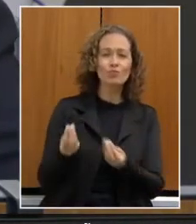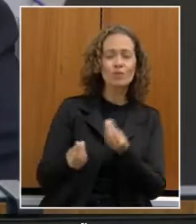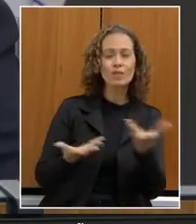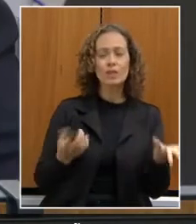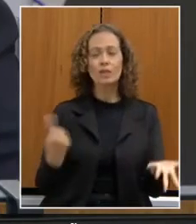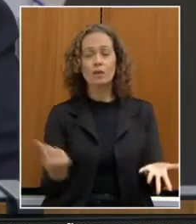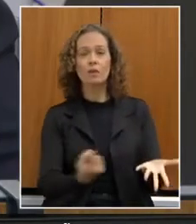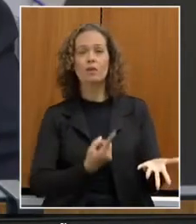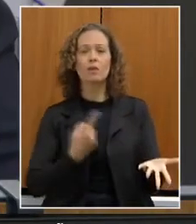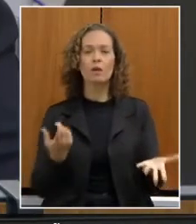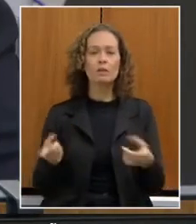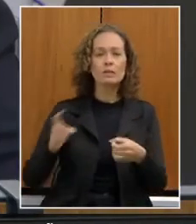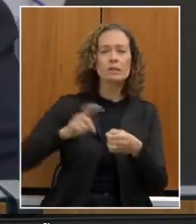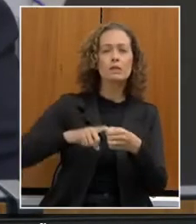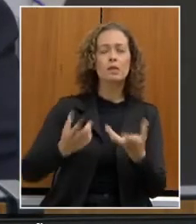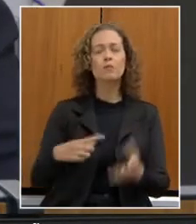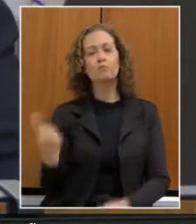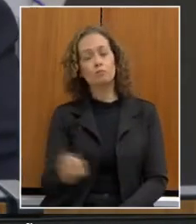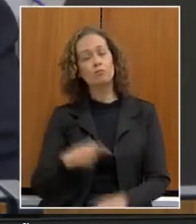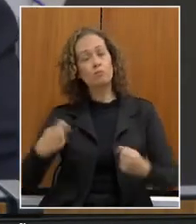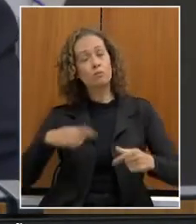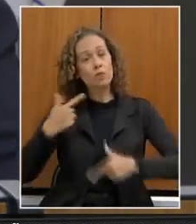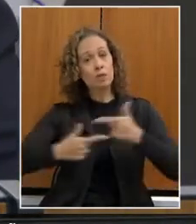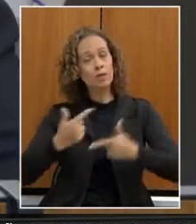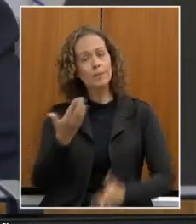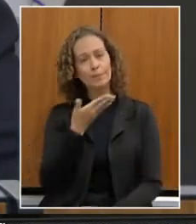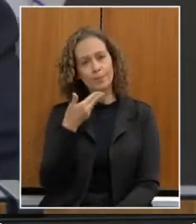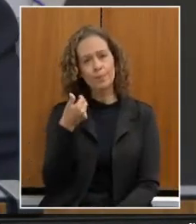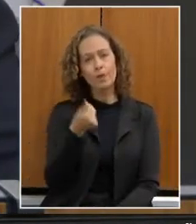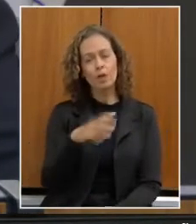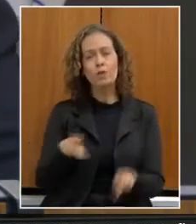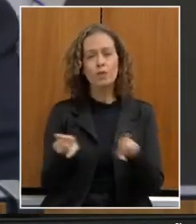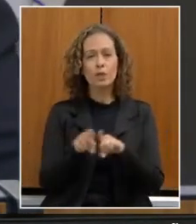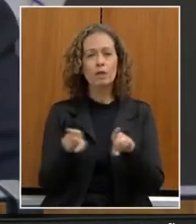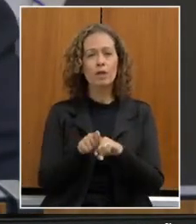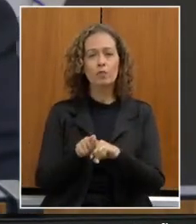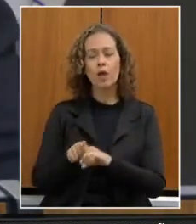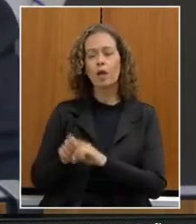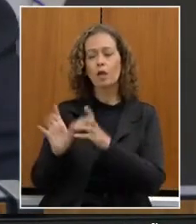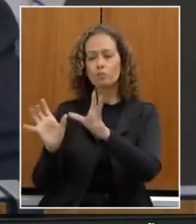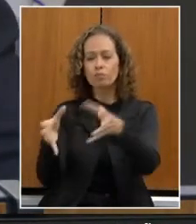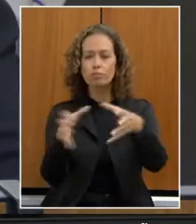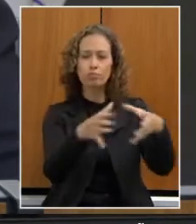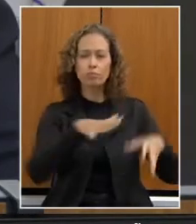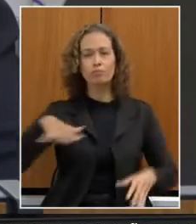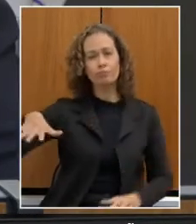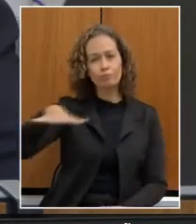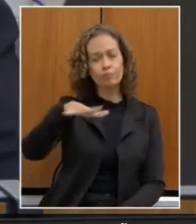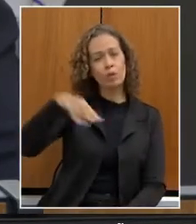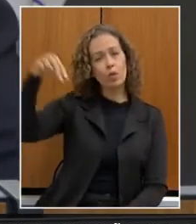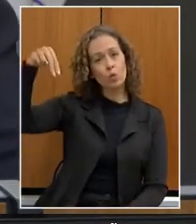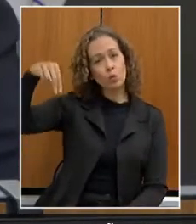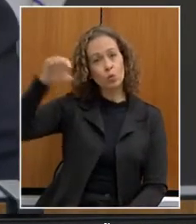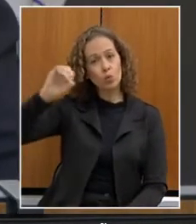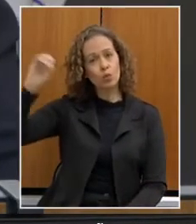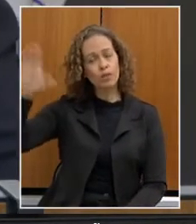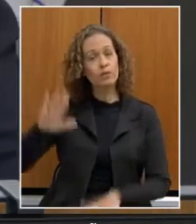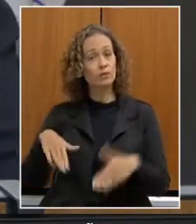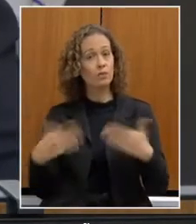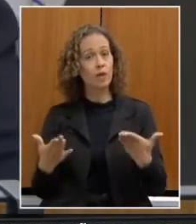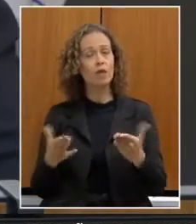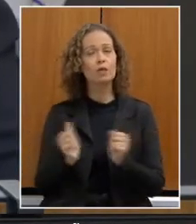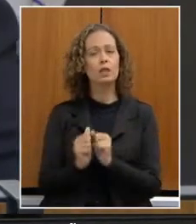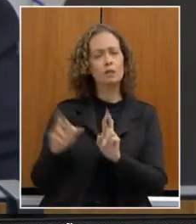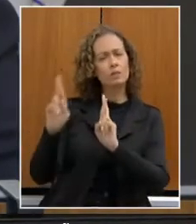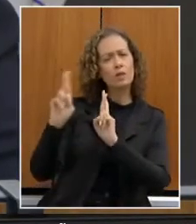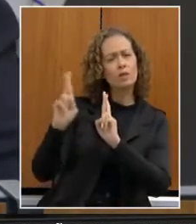vinculado a isso, que temos que trabalhar melhor a regionalização da assistência na Noroeste. Mas a expectativa